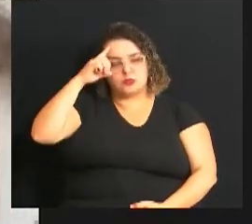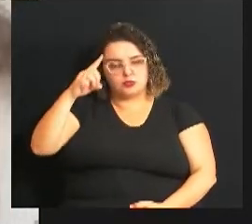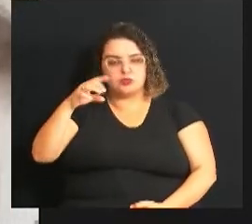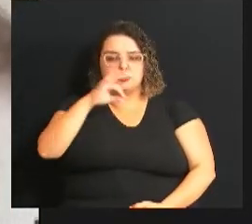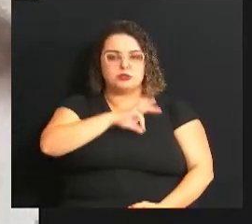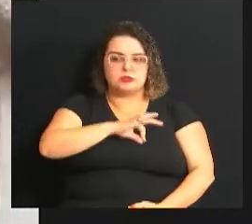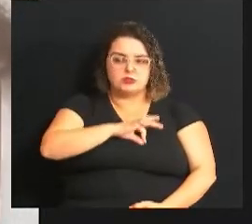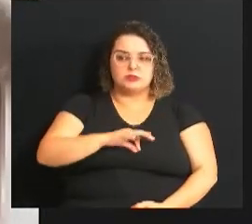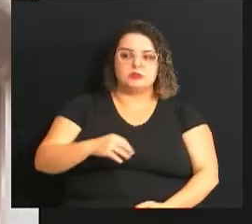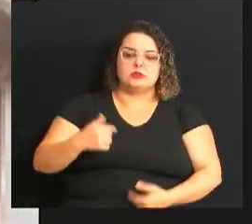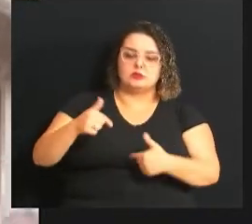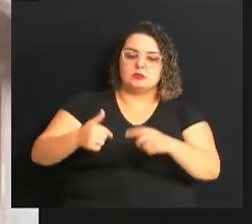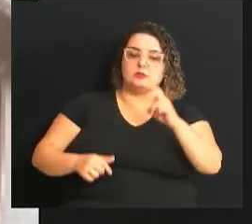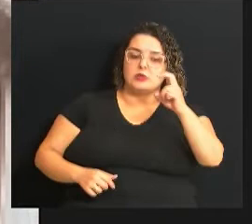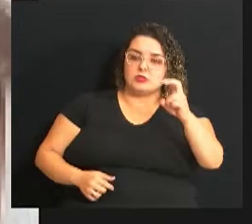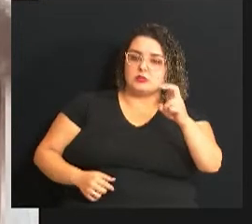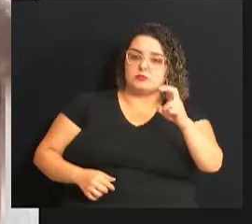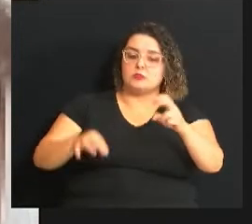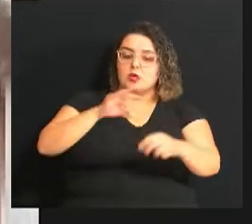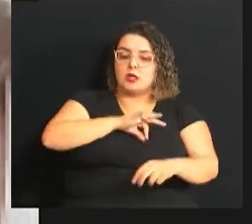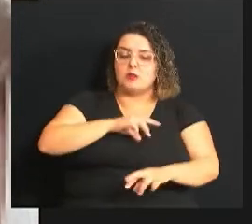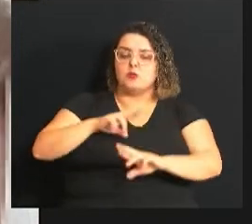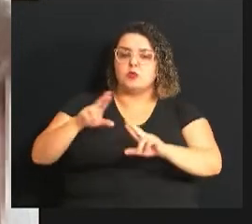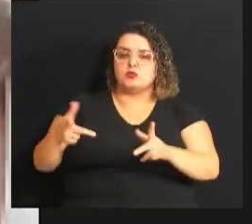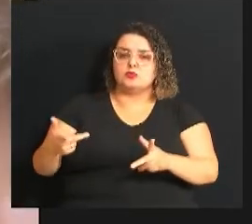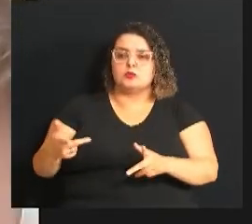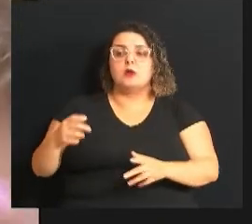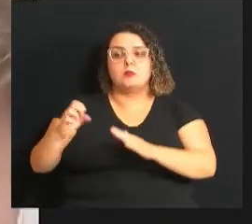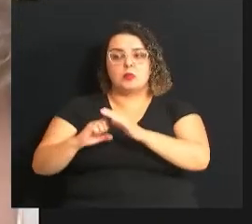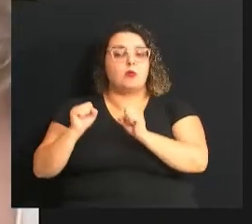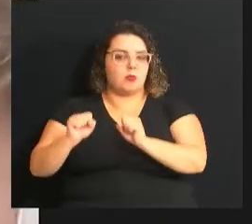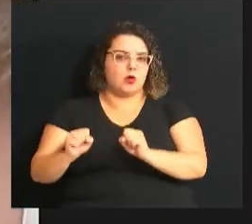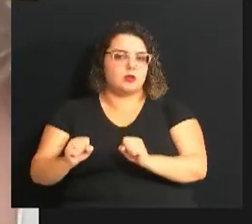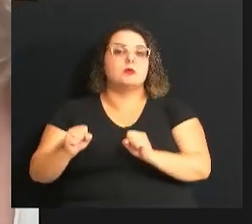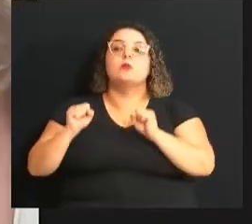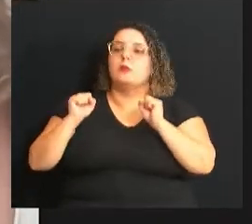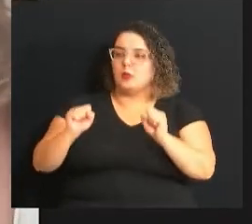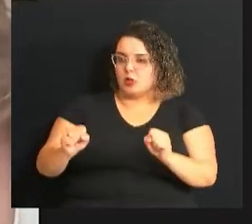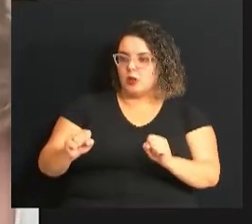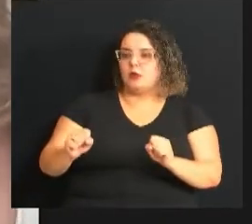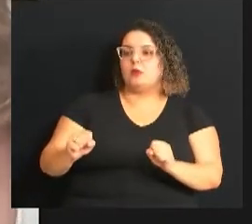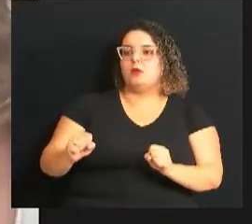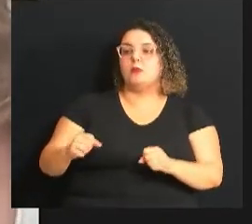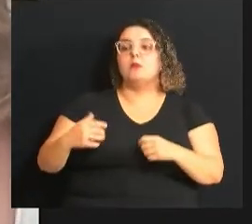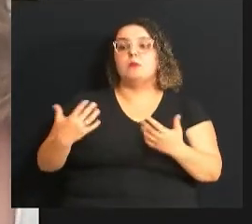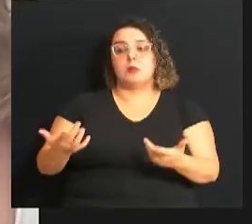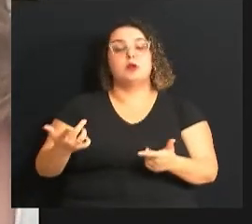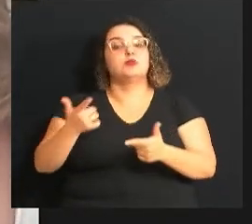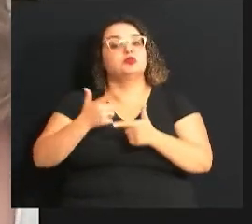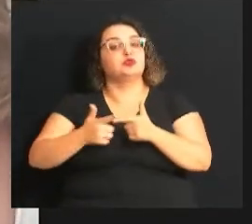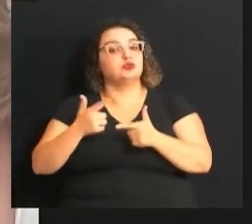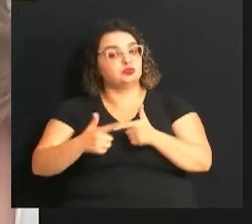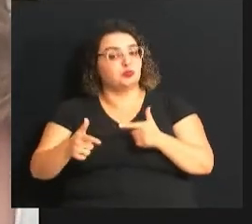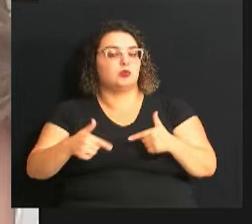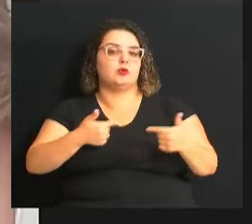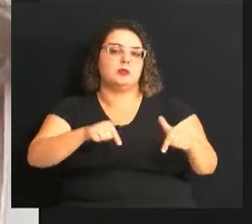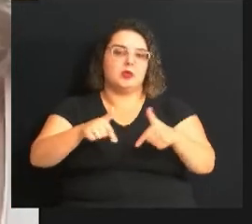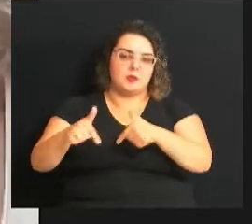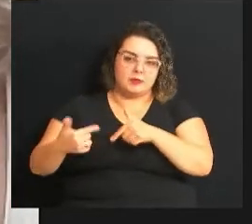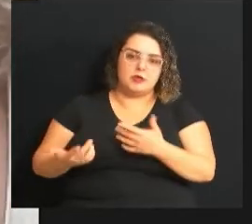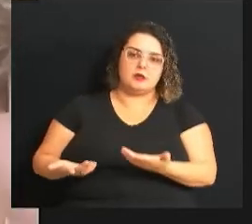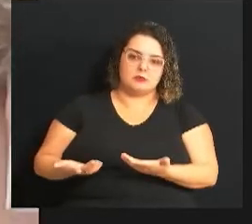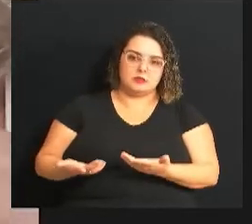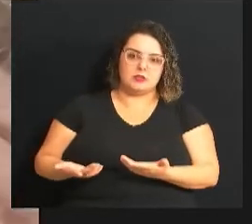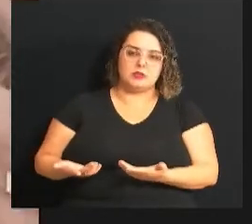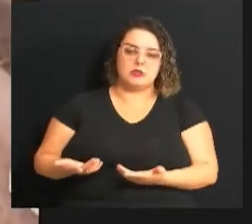5 e ganho X? A empresa pode fazer isso? Pode, mas ela está criando para si um passivo trabalhista. Tá? Agora, se